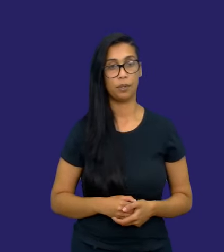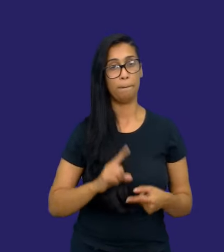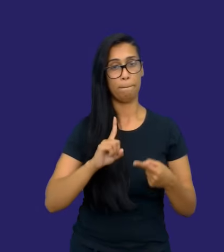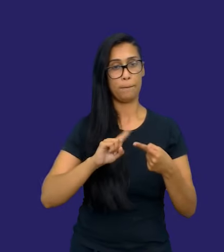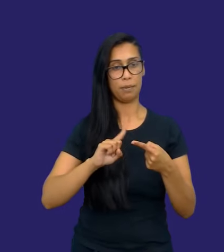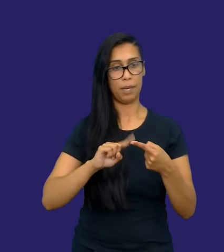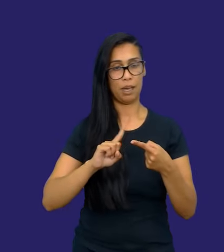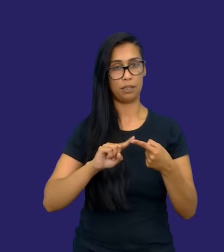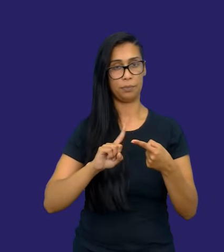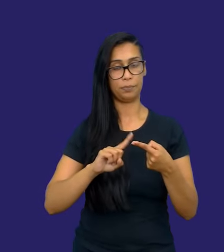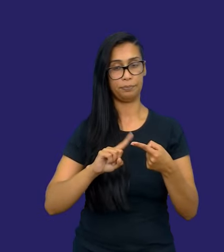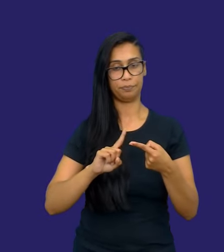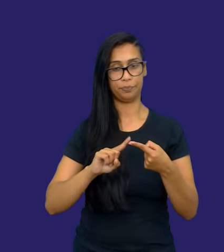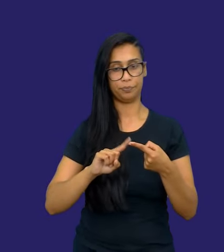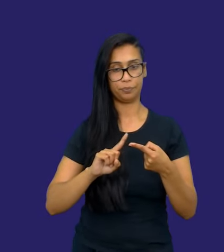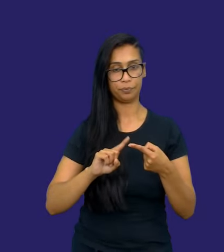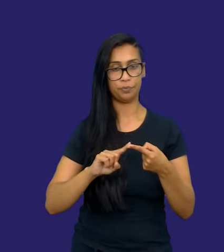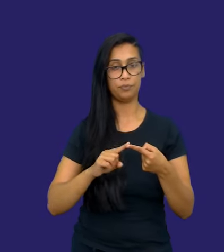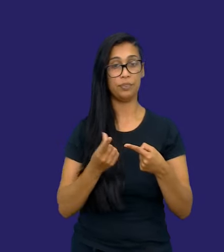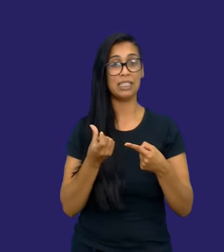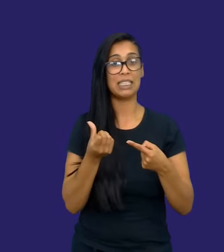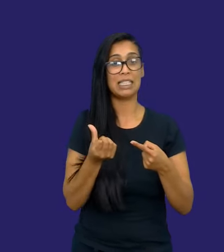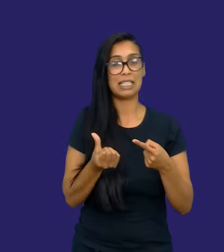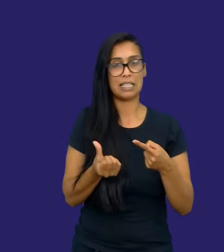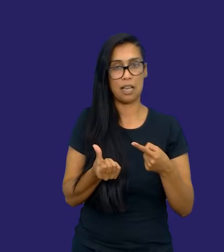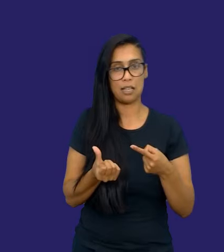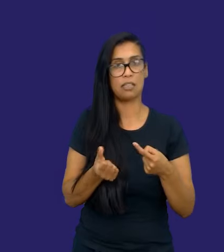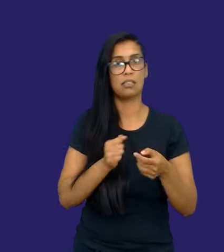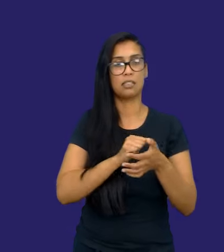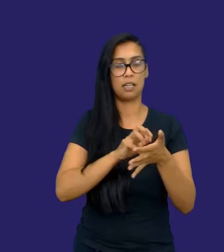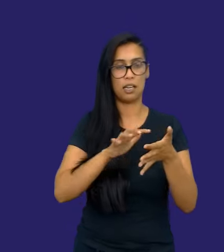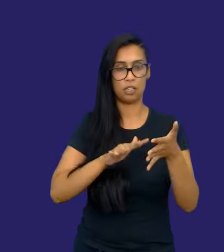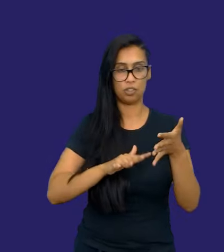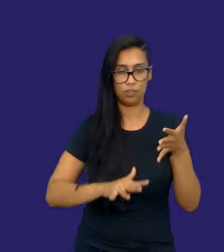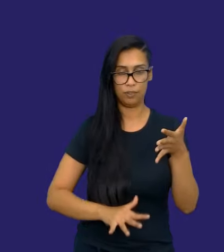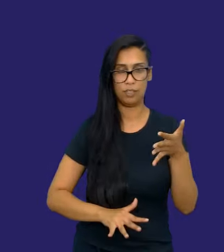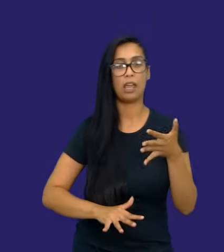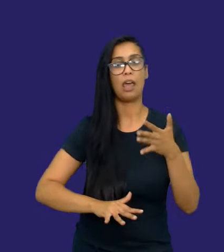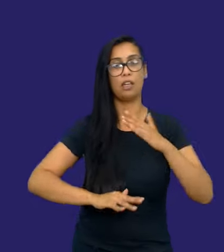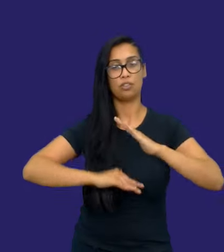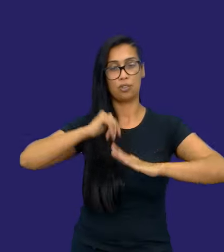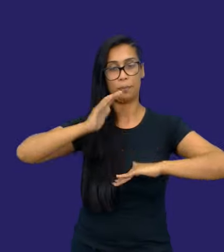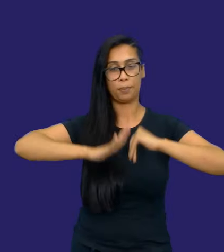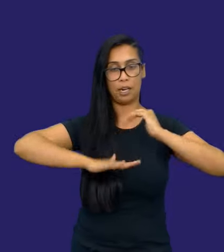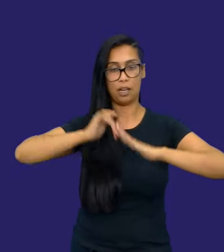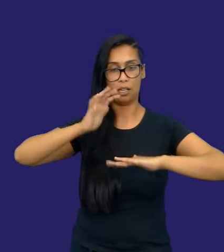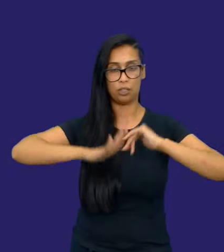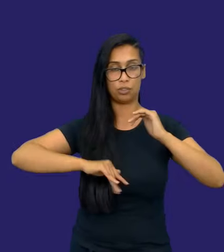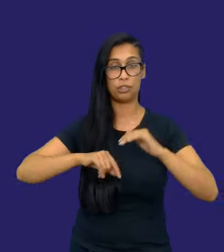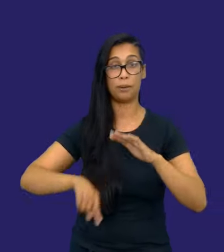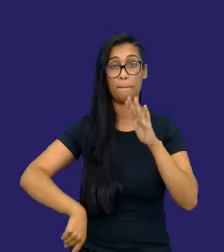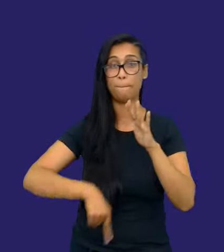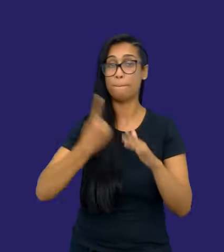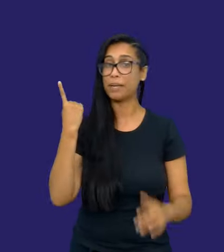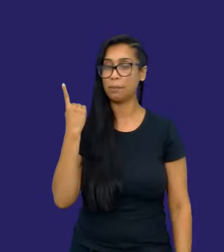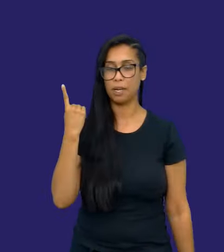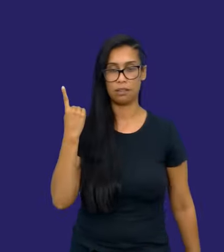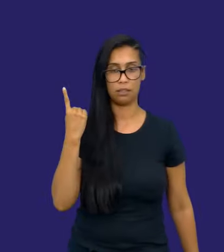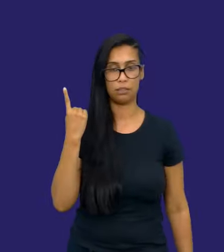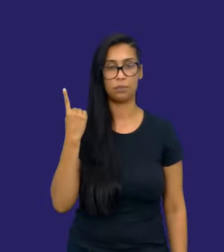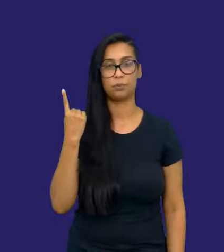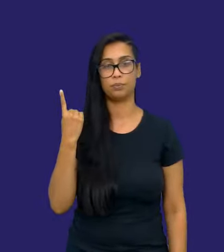sequência didática 6, né, as atividades que a compõem, esse é o nosso primeiro momento,